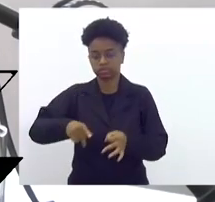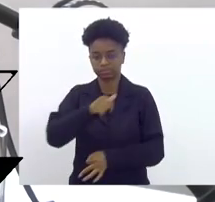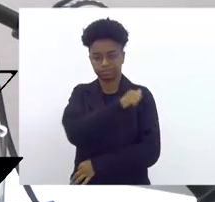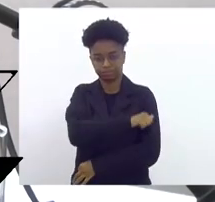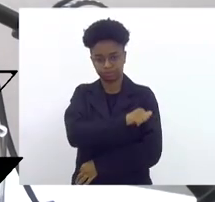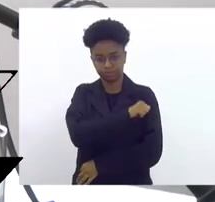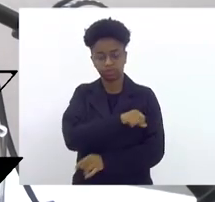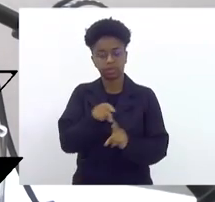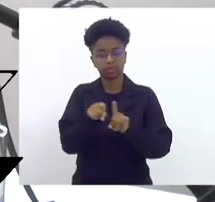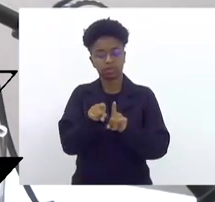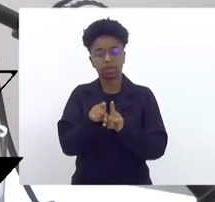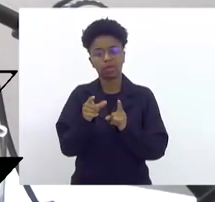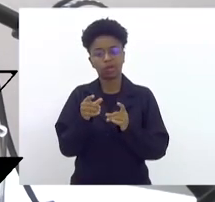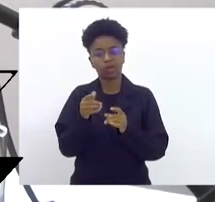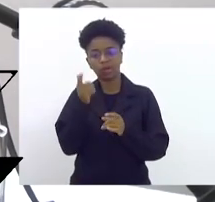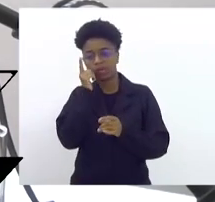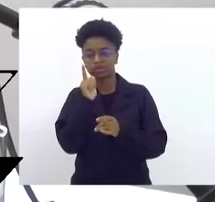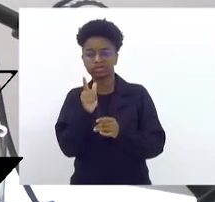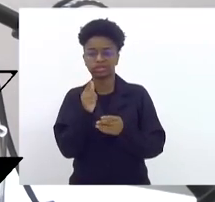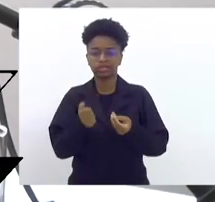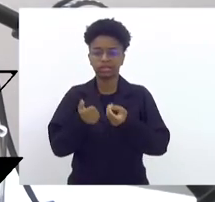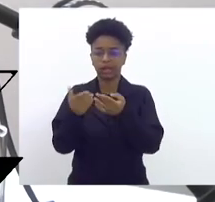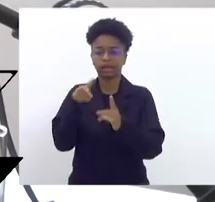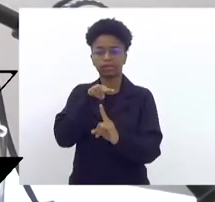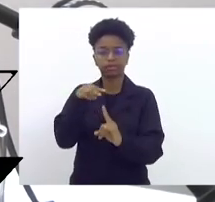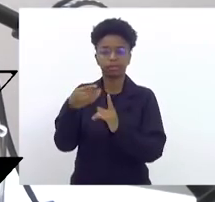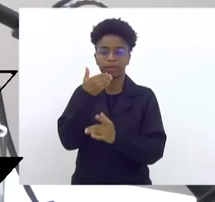e perspectivas melhores